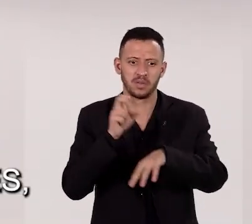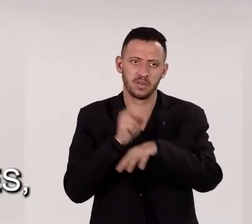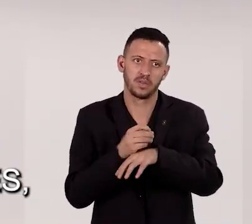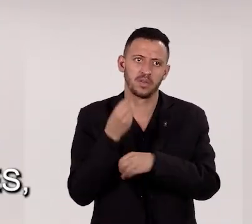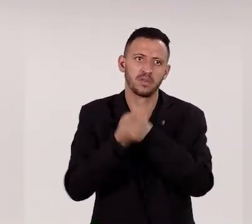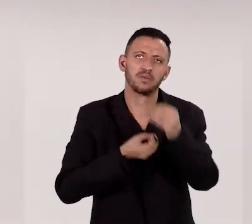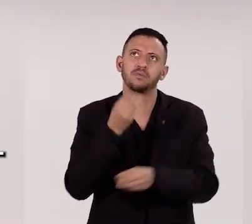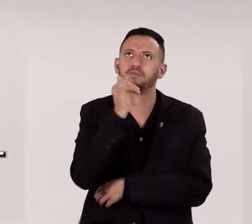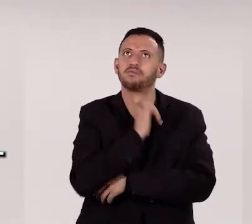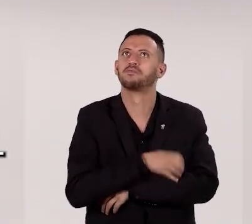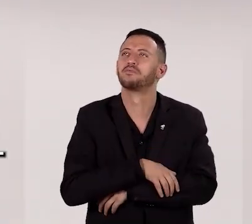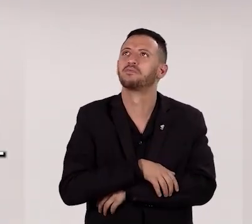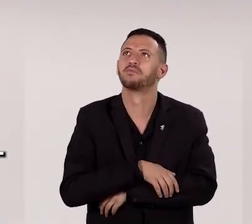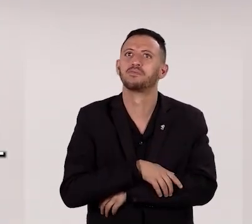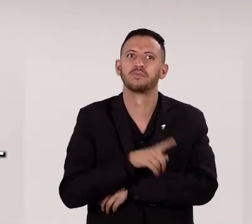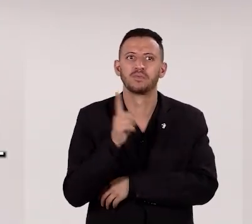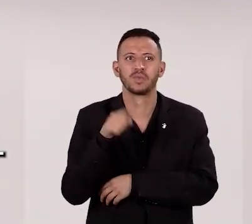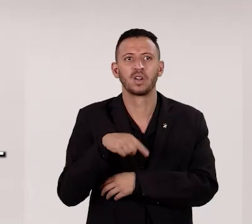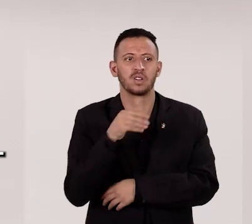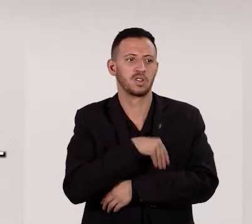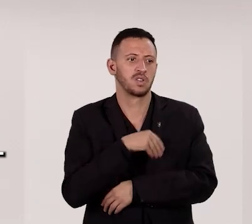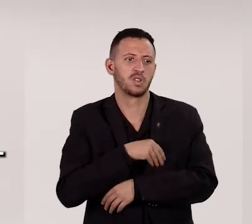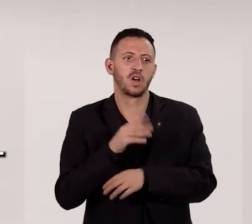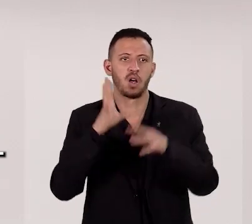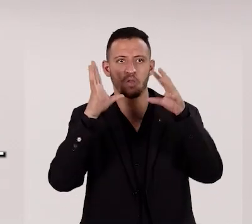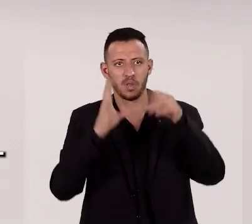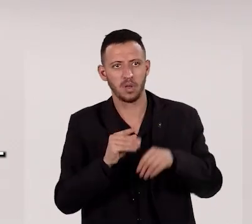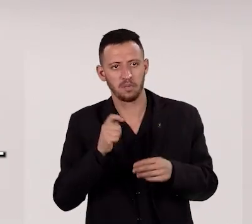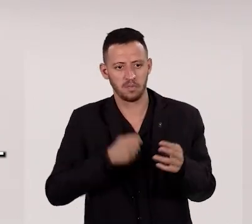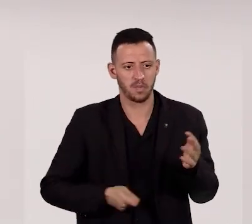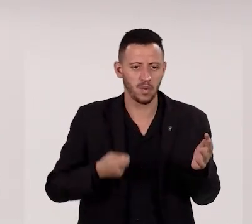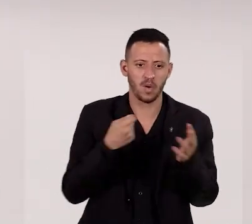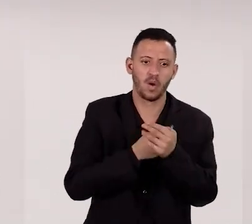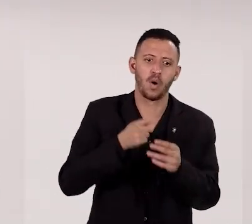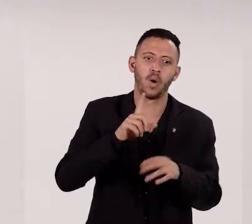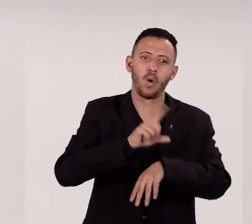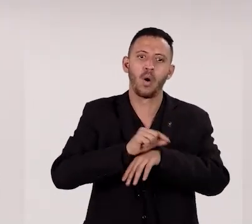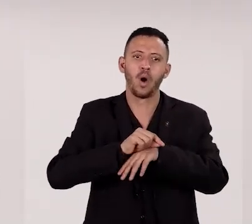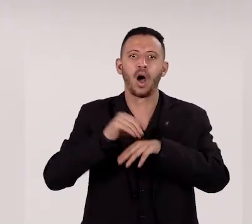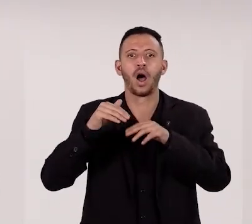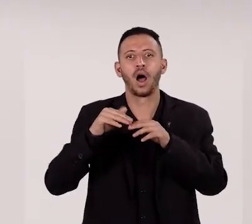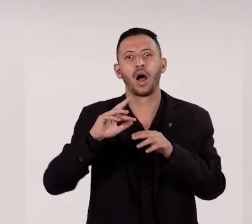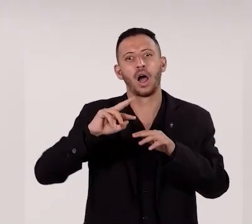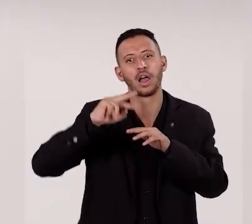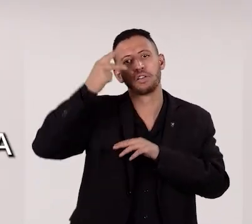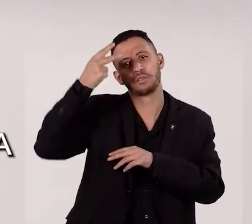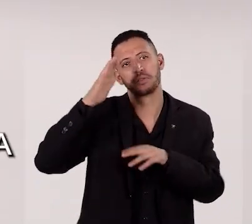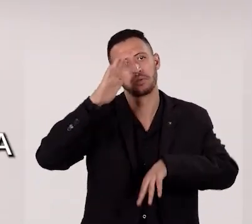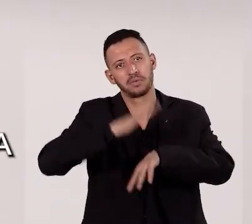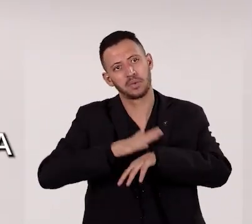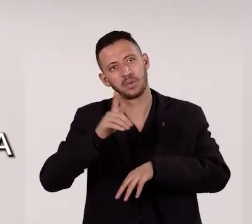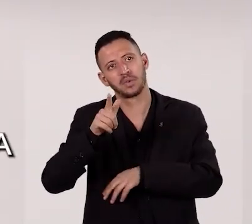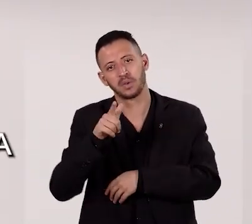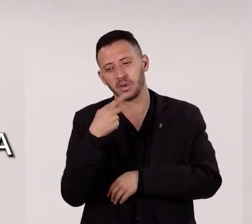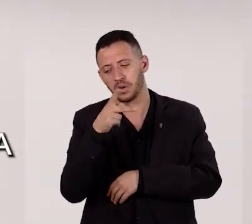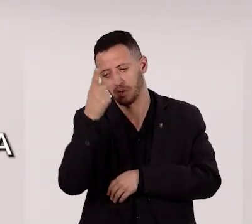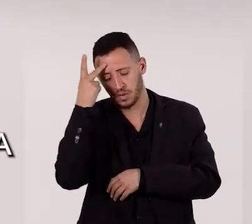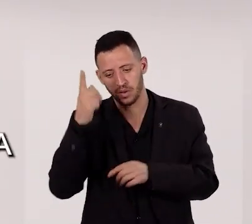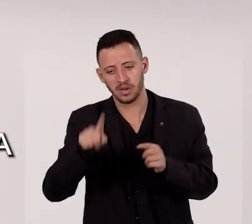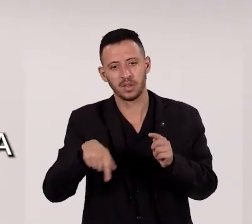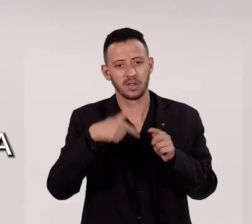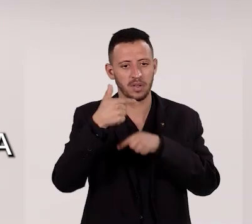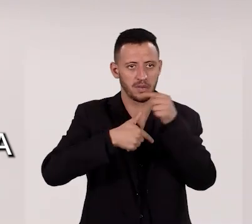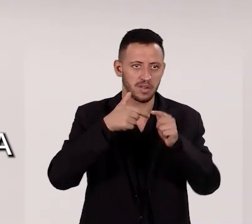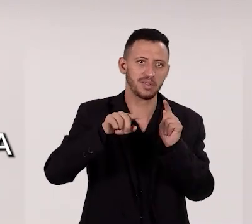pelos empregadores, como, por exemplo, o adicional noturno de insalubridade, pagamento de horas extras, estabilidade da